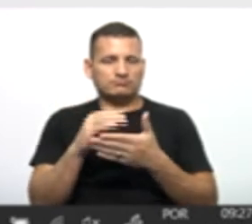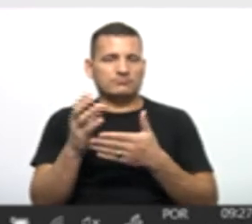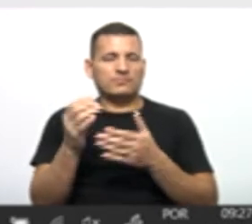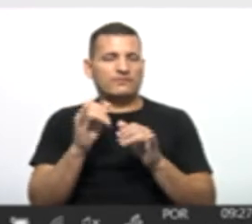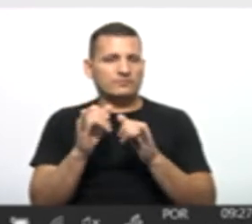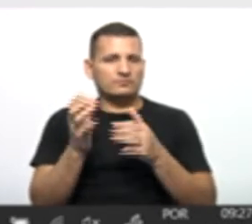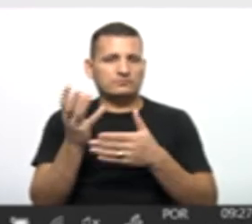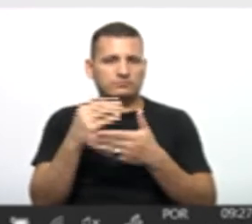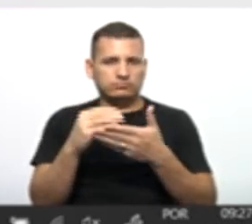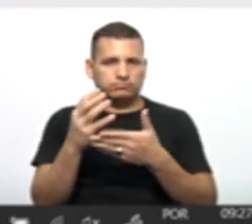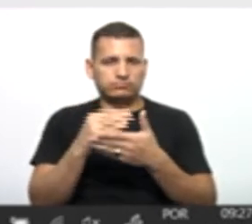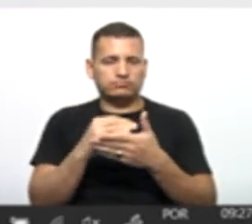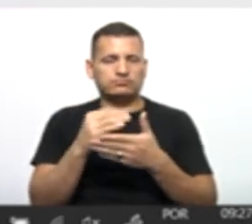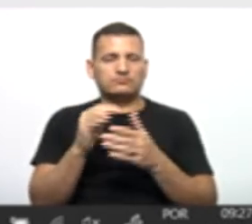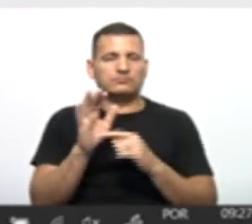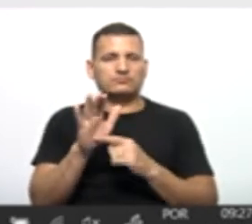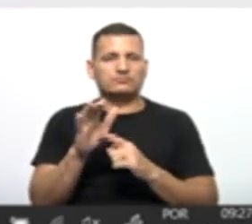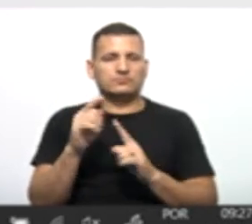MySQL.